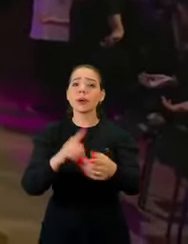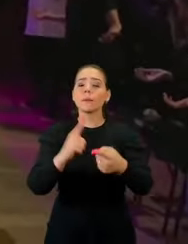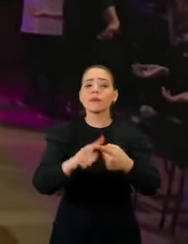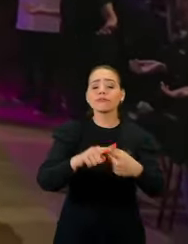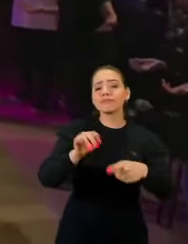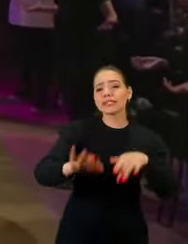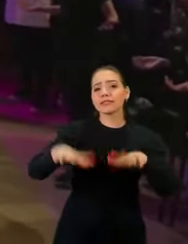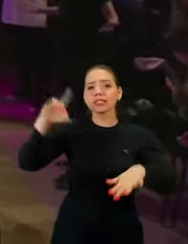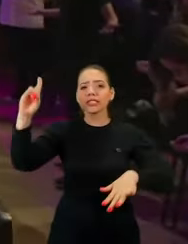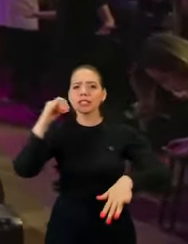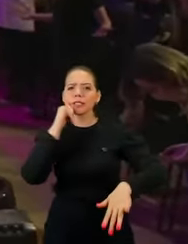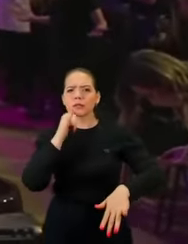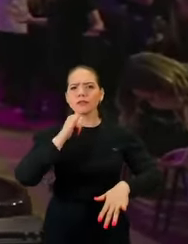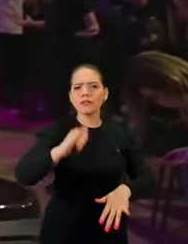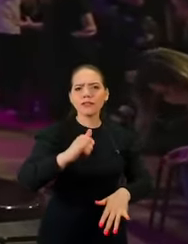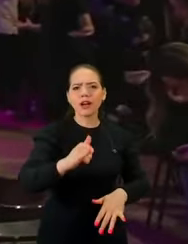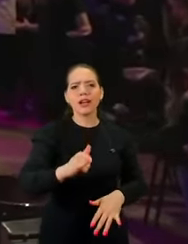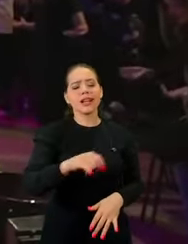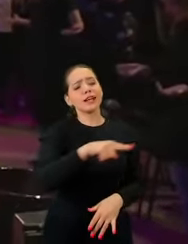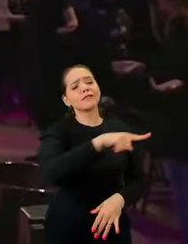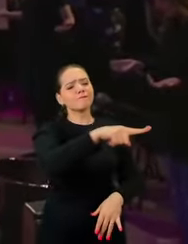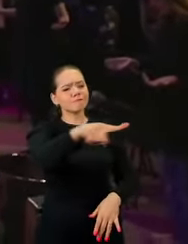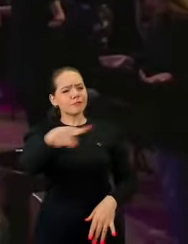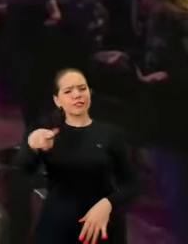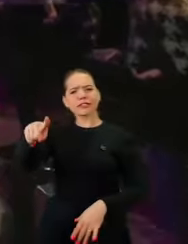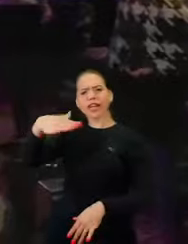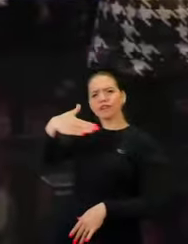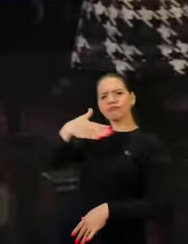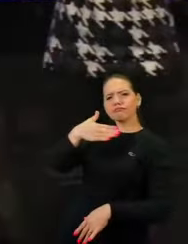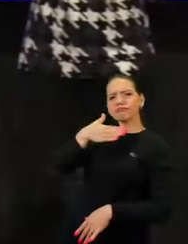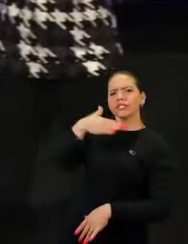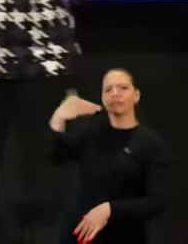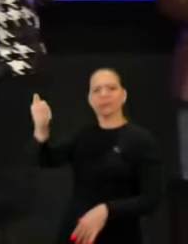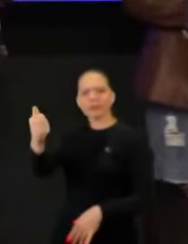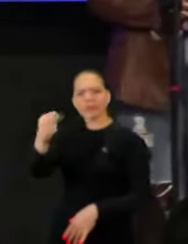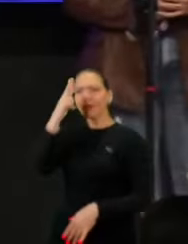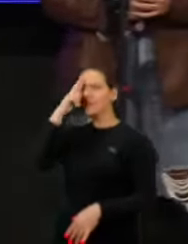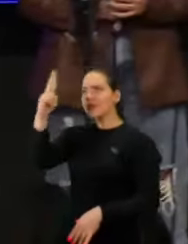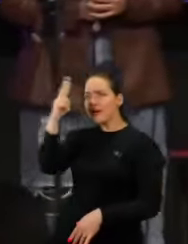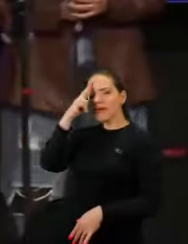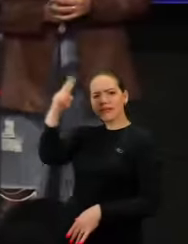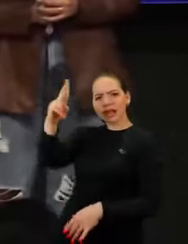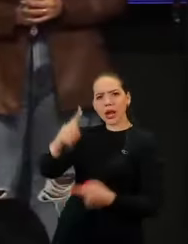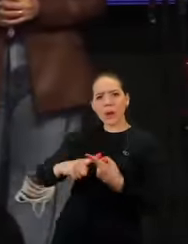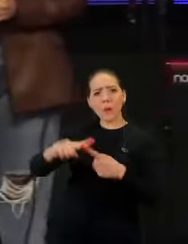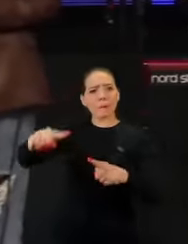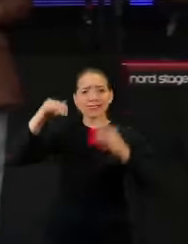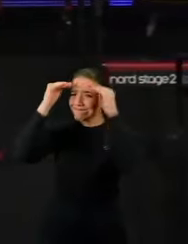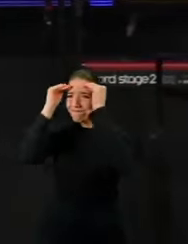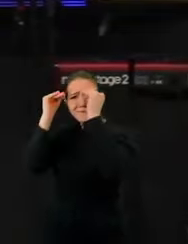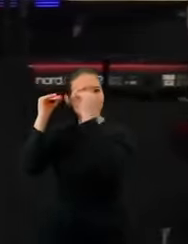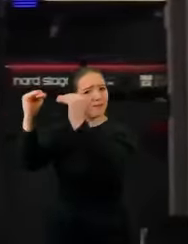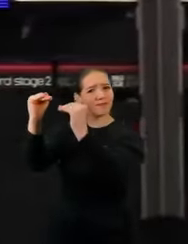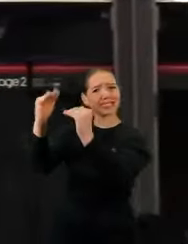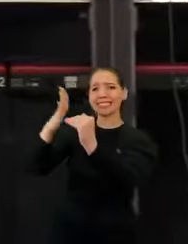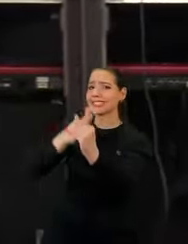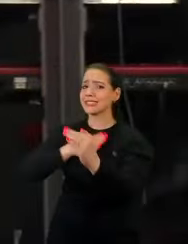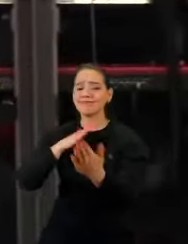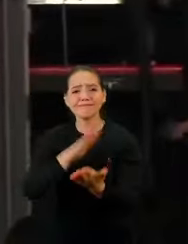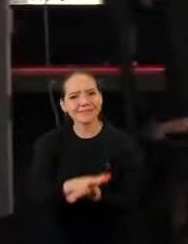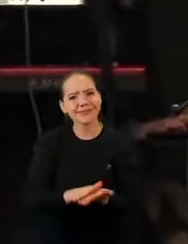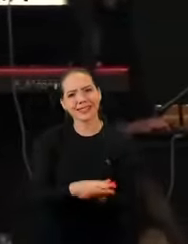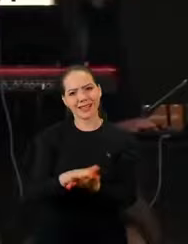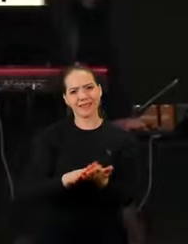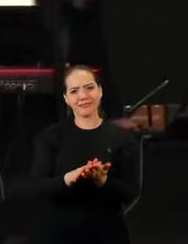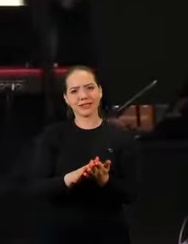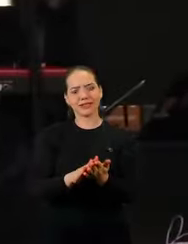peço. As canções de vocês estão cheias de palavras lindas, mas quando eu olho para a vida de vocês, eu não queria